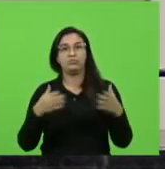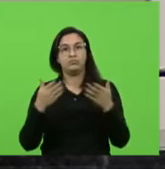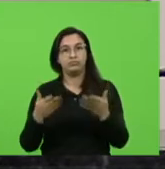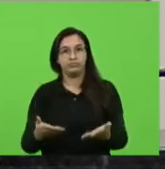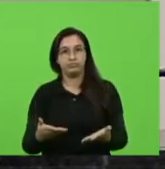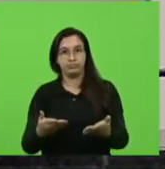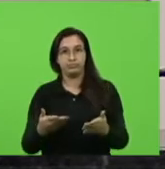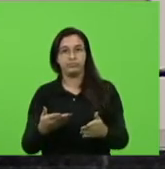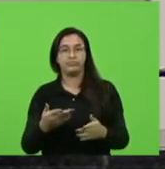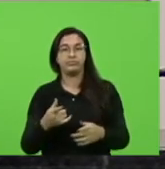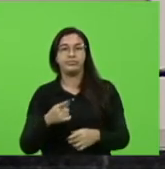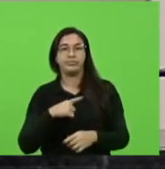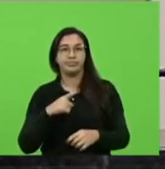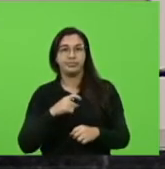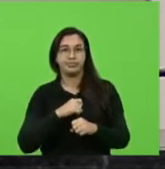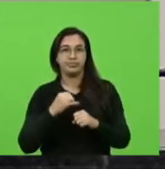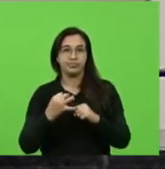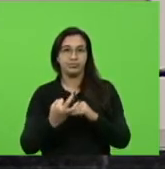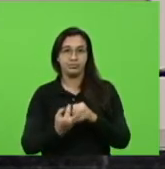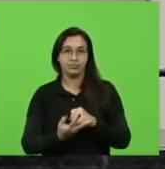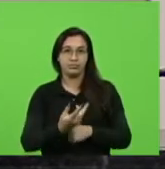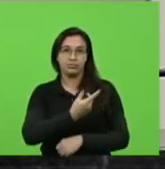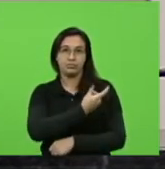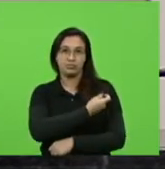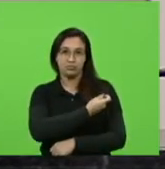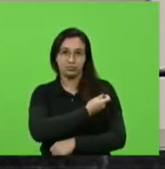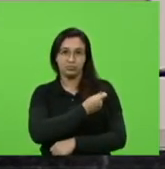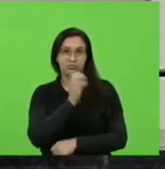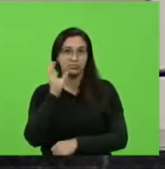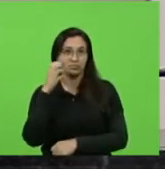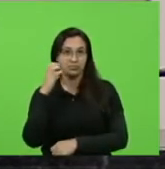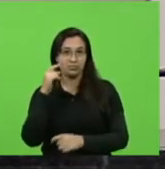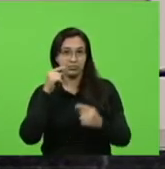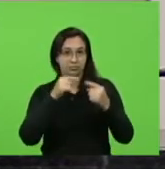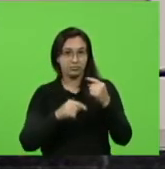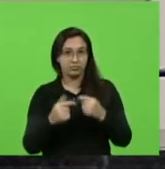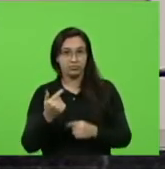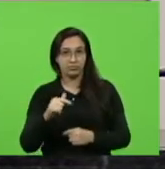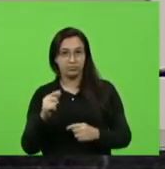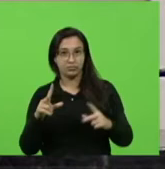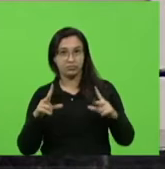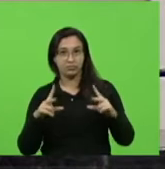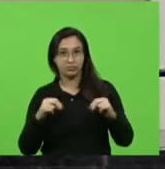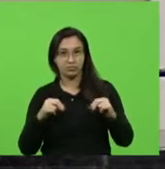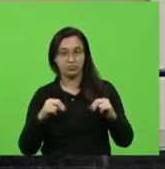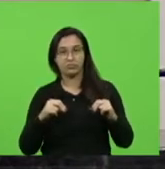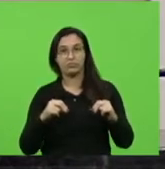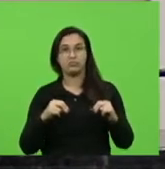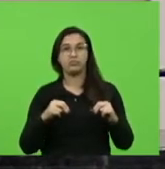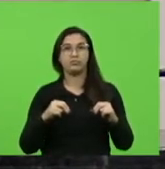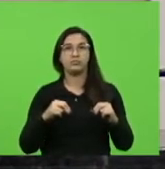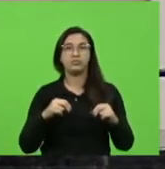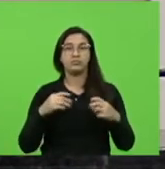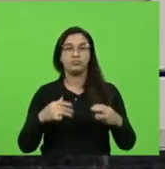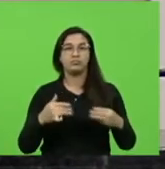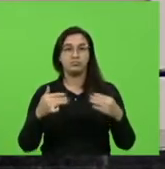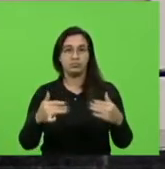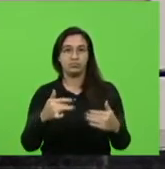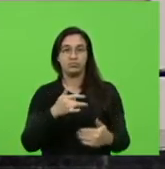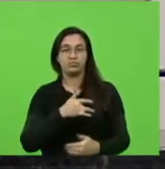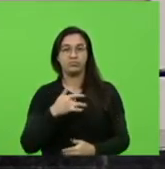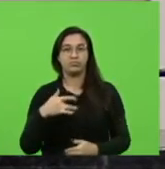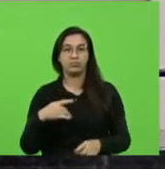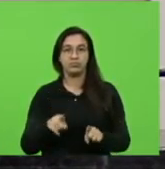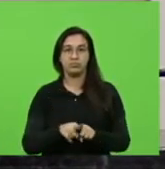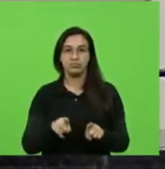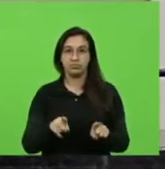vacina desprovida de comprovação científica reconhecida pelo Ministério da Saúde e certificada pela Agência Nacional de